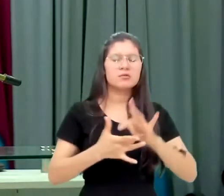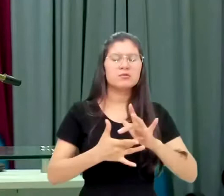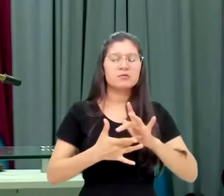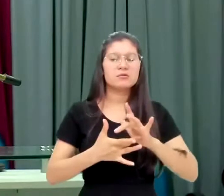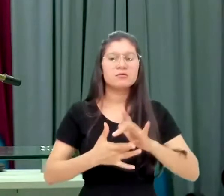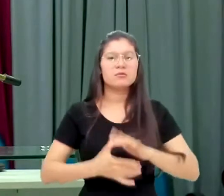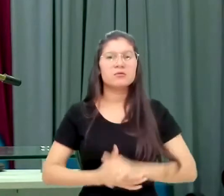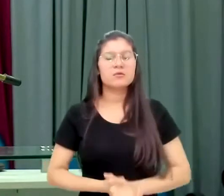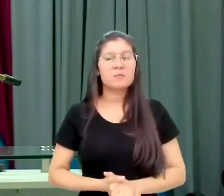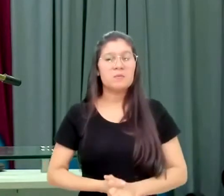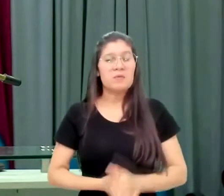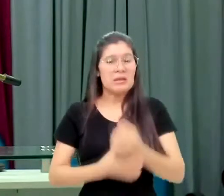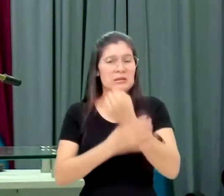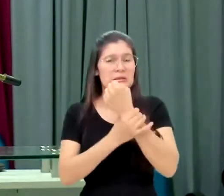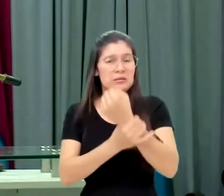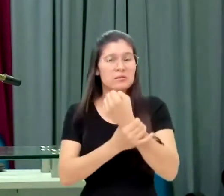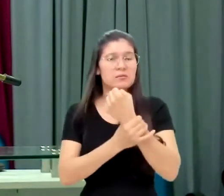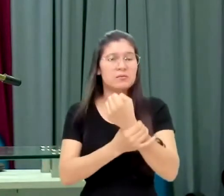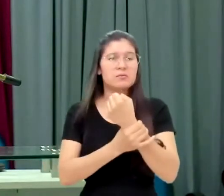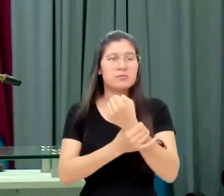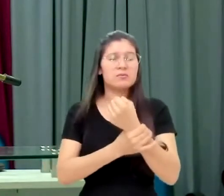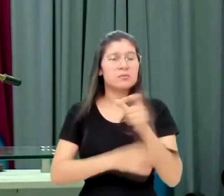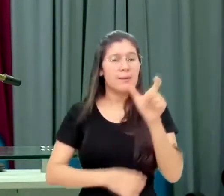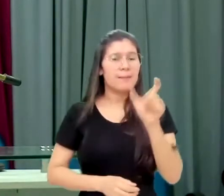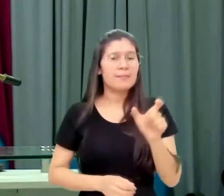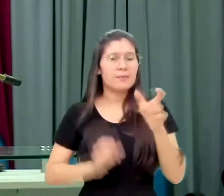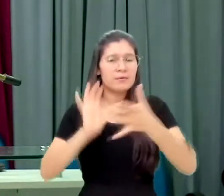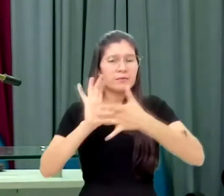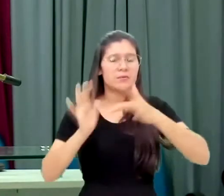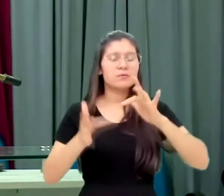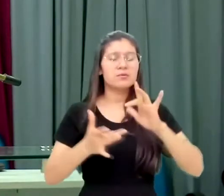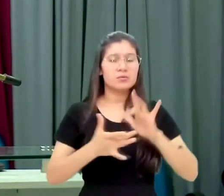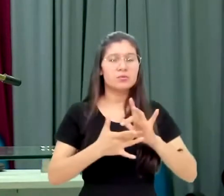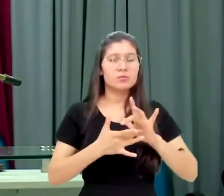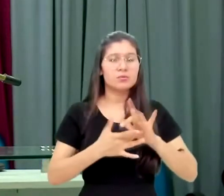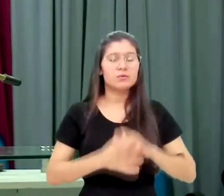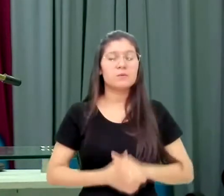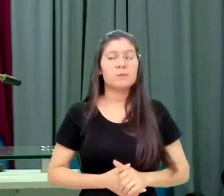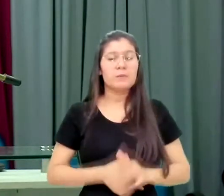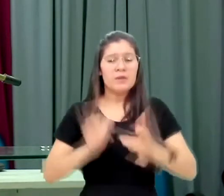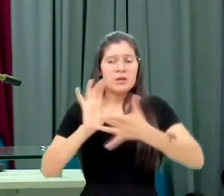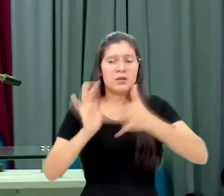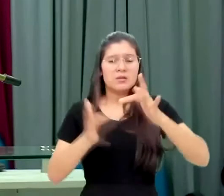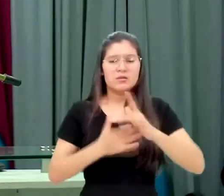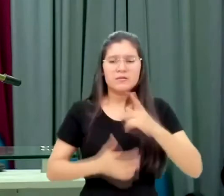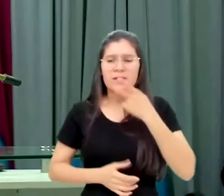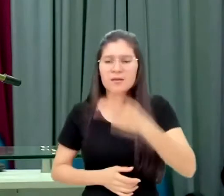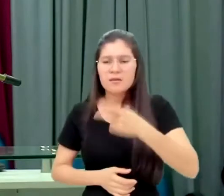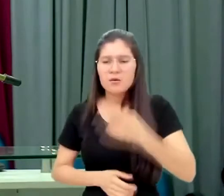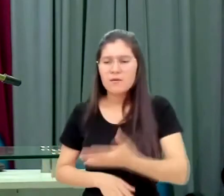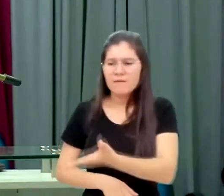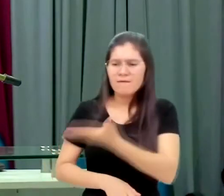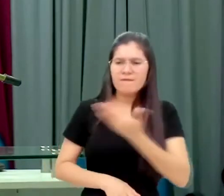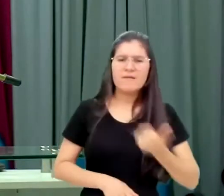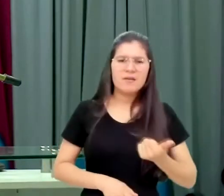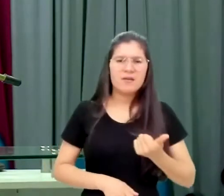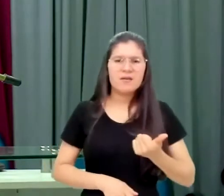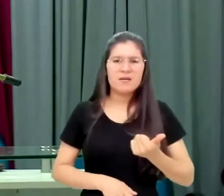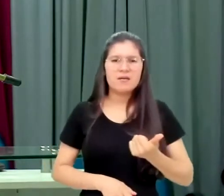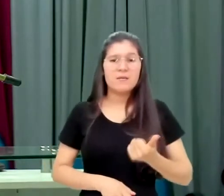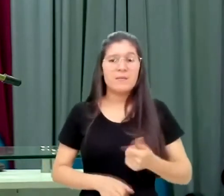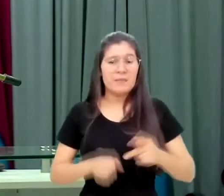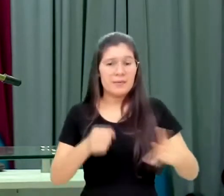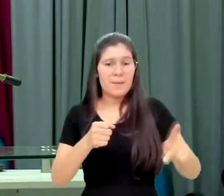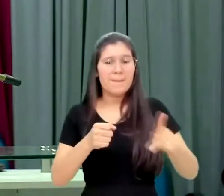palavra do Senhor, aleluia. Quando Jesus disse: anda sobre as águas, então ele tirou o pé do barco e